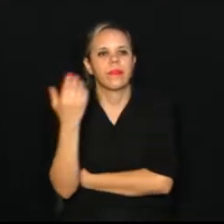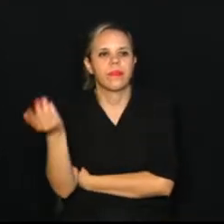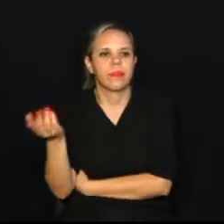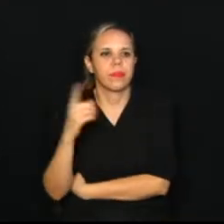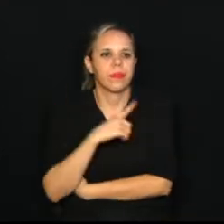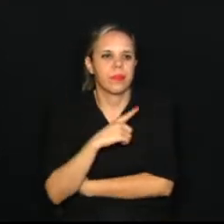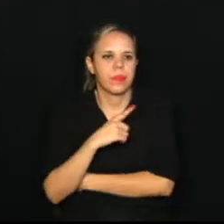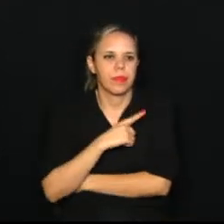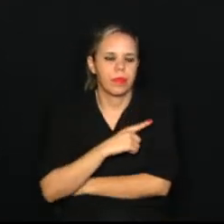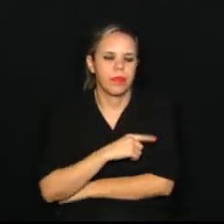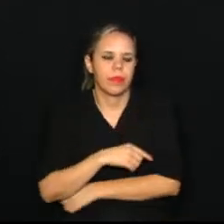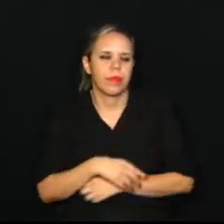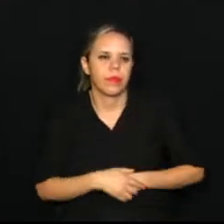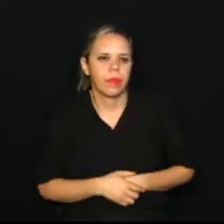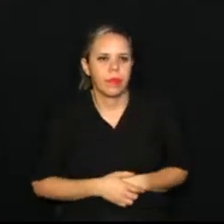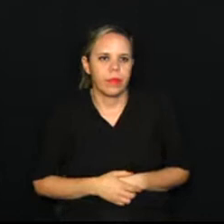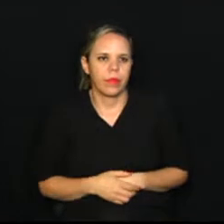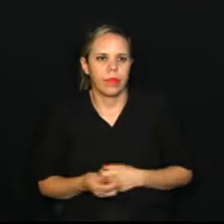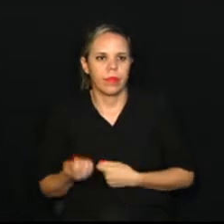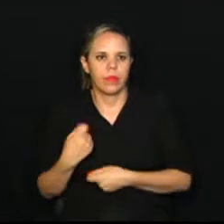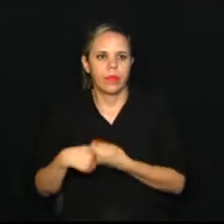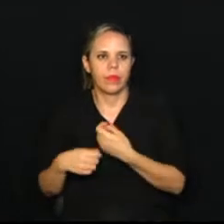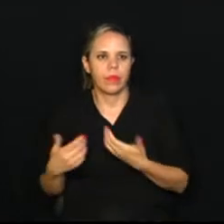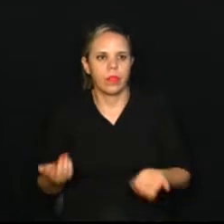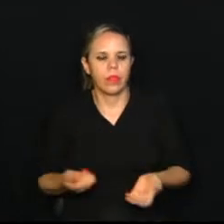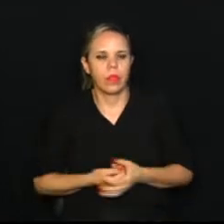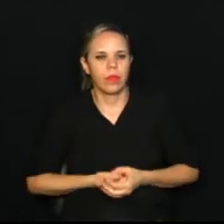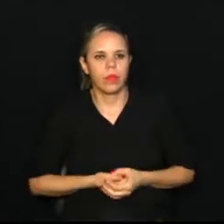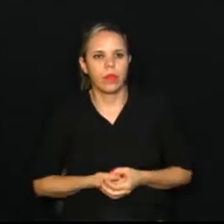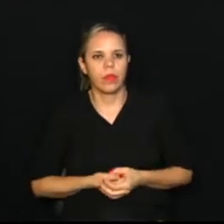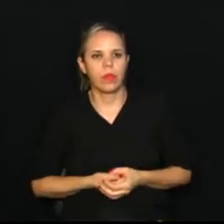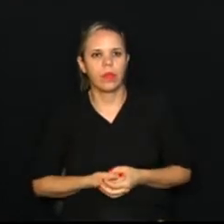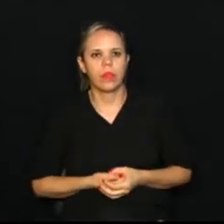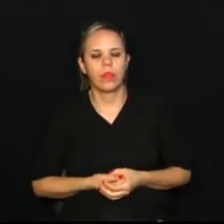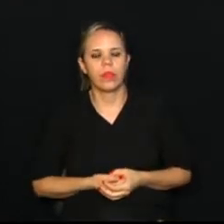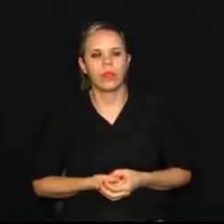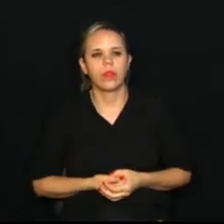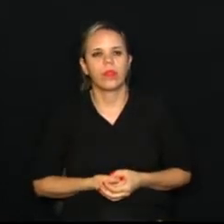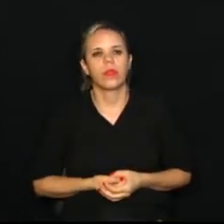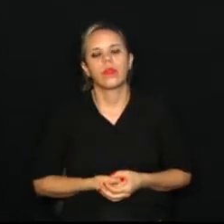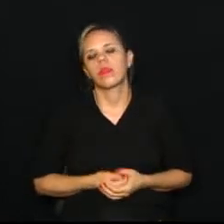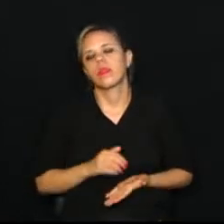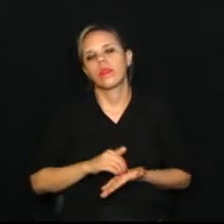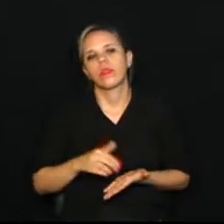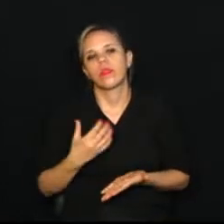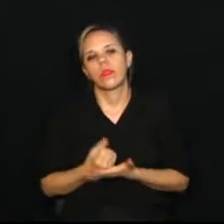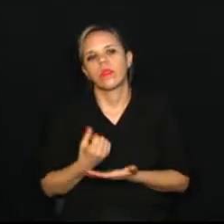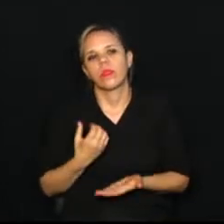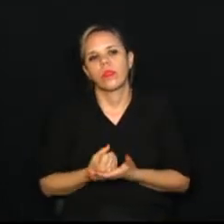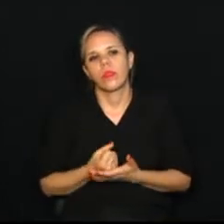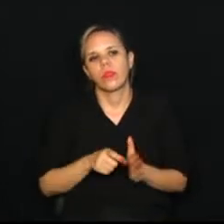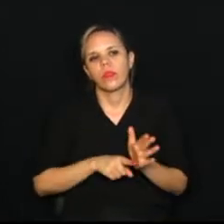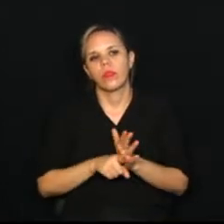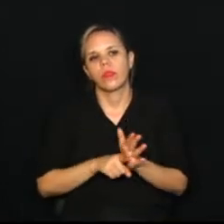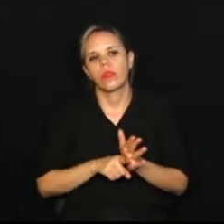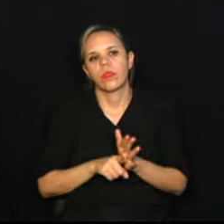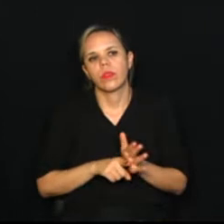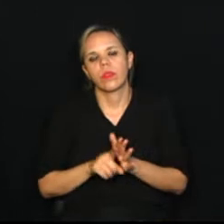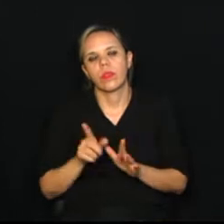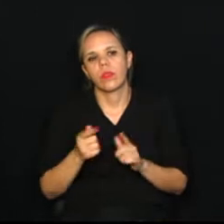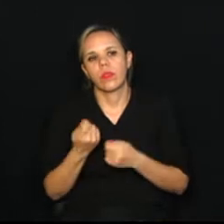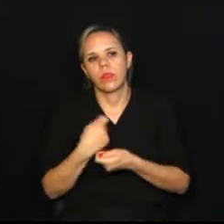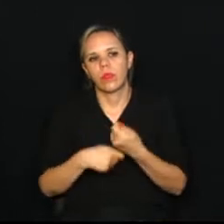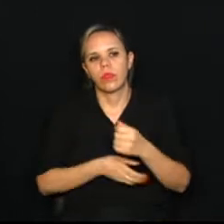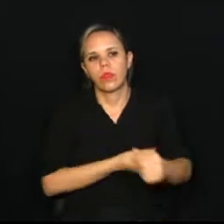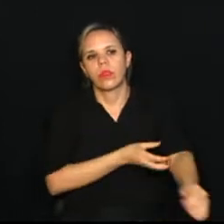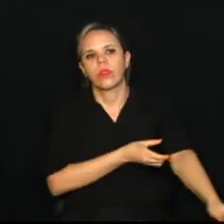têm uma administração e o ambiente onde os dados circulam é gerido